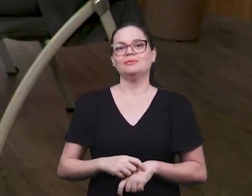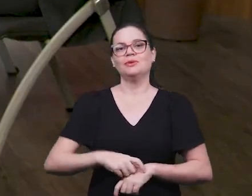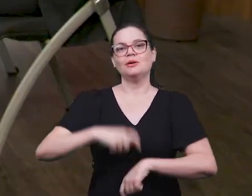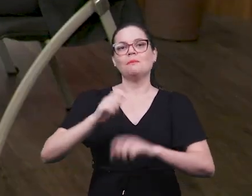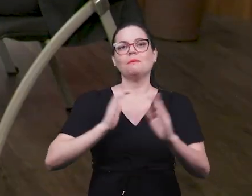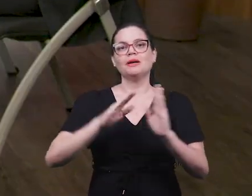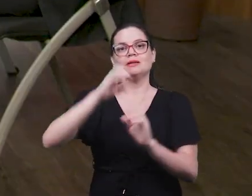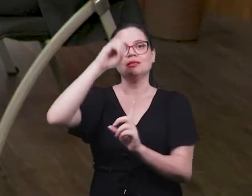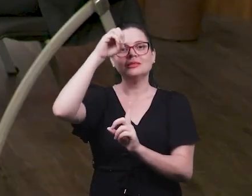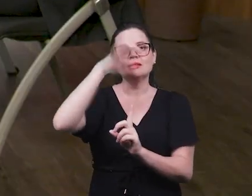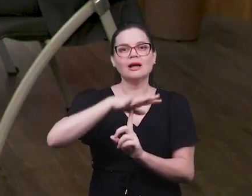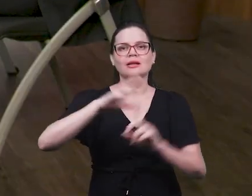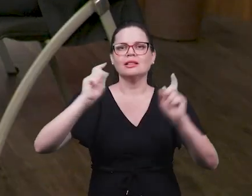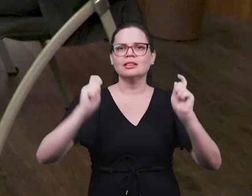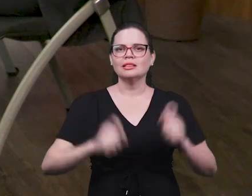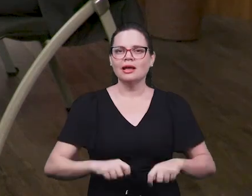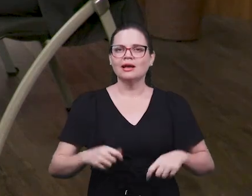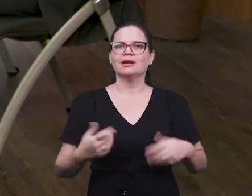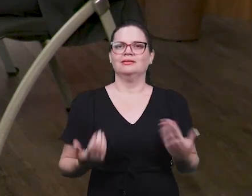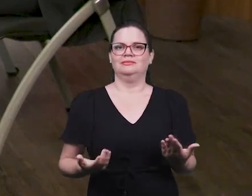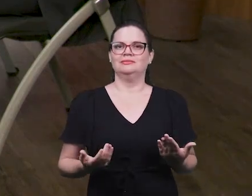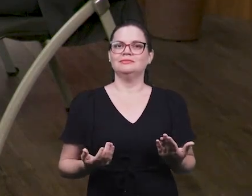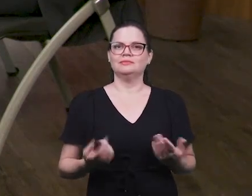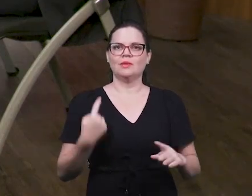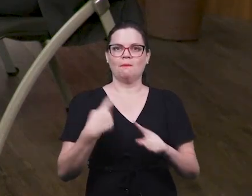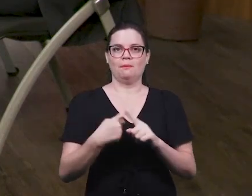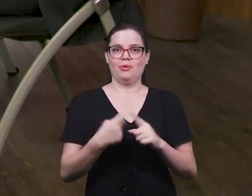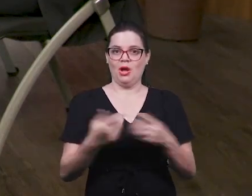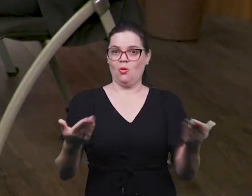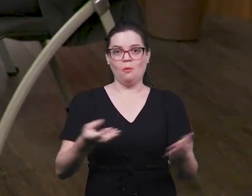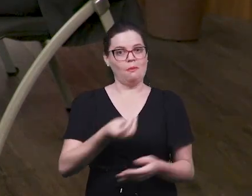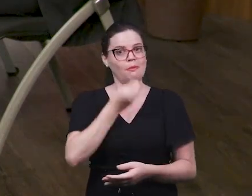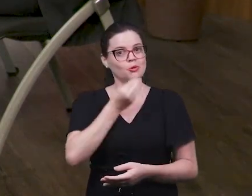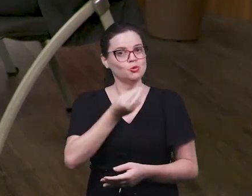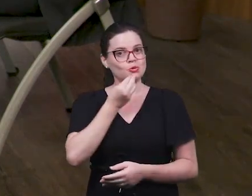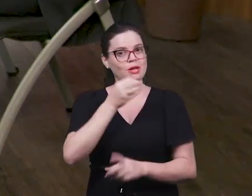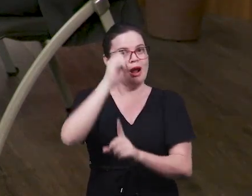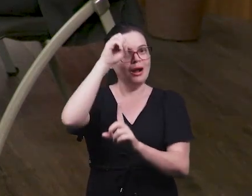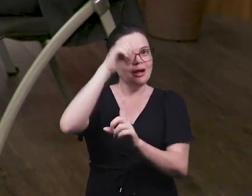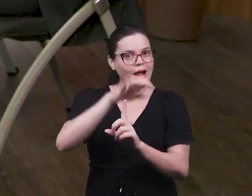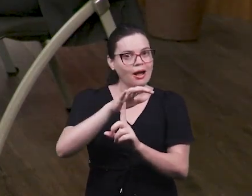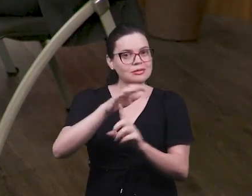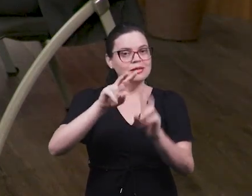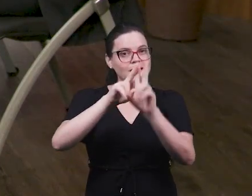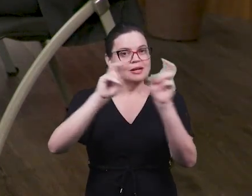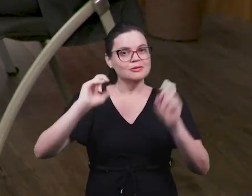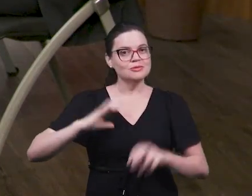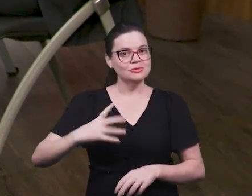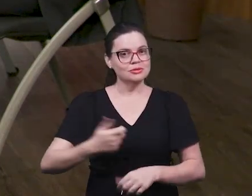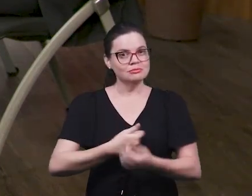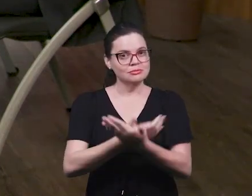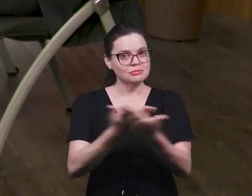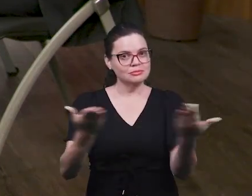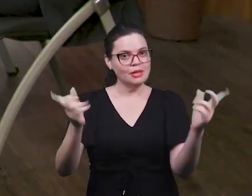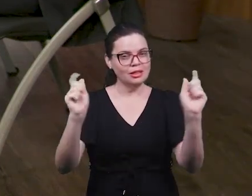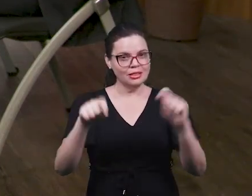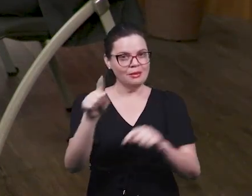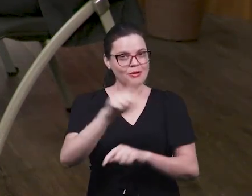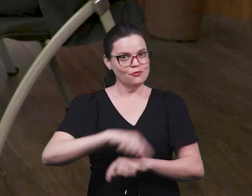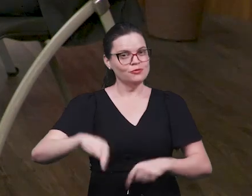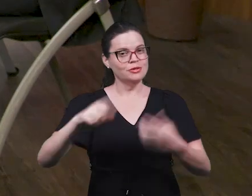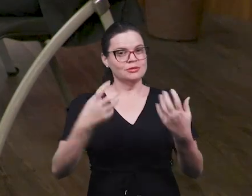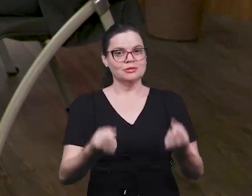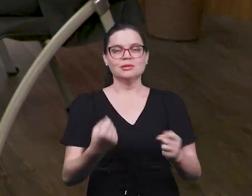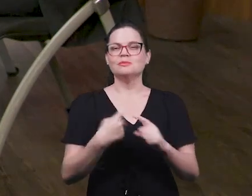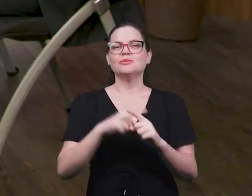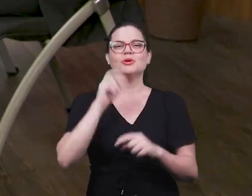da graça. As portas da graça, ou a porta da graça, ainda está aberta.